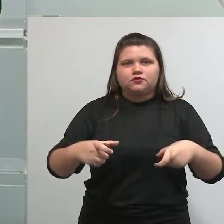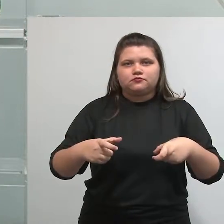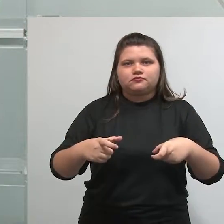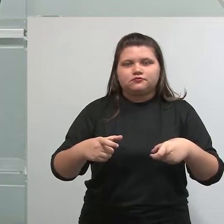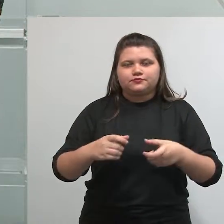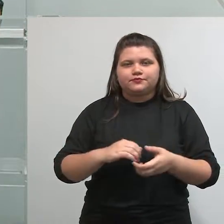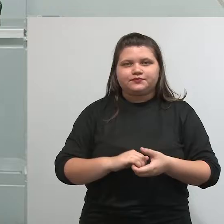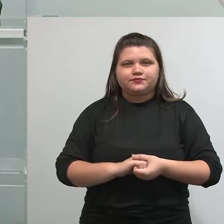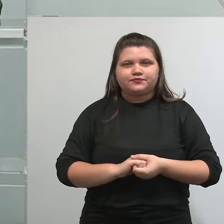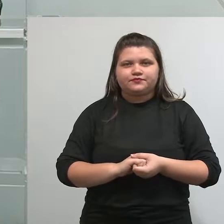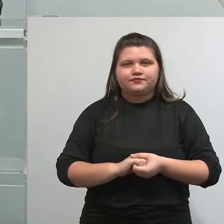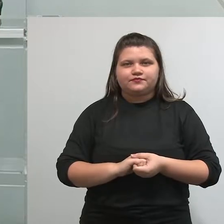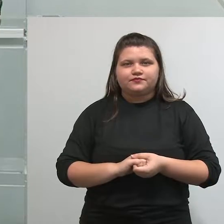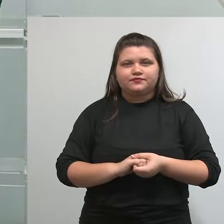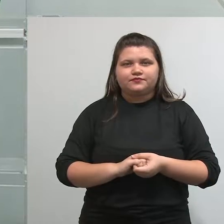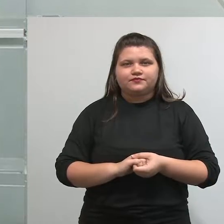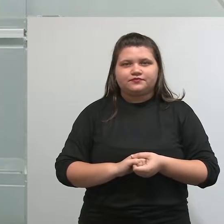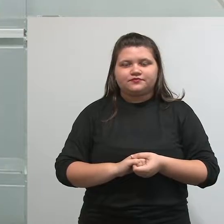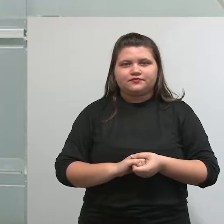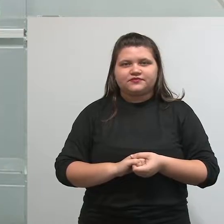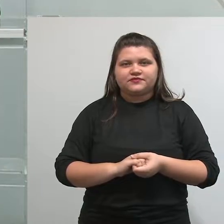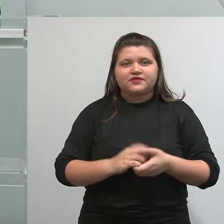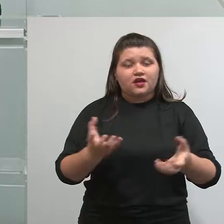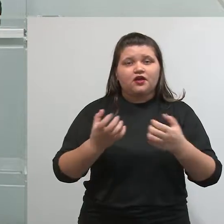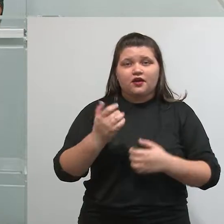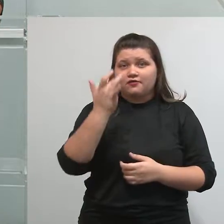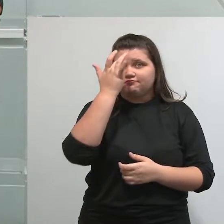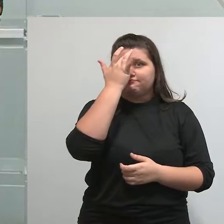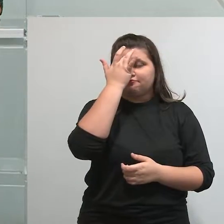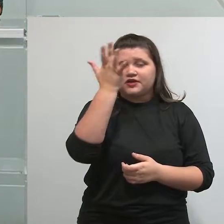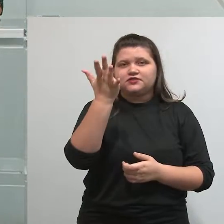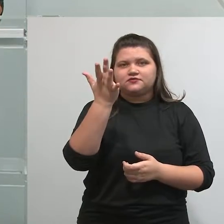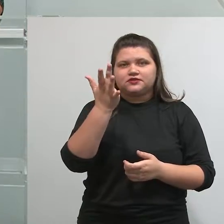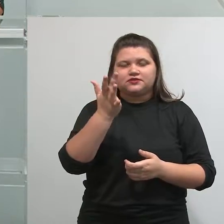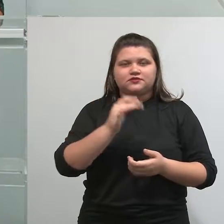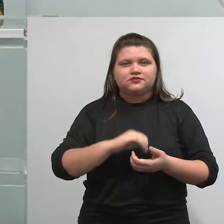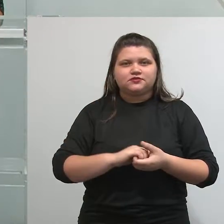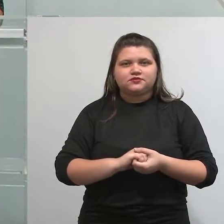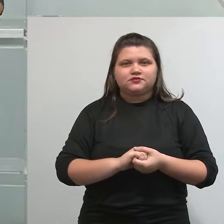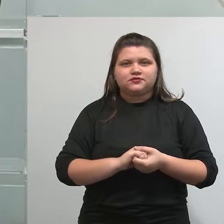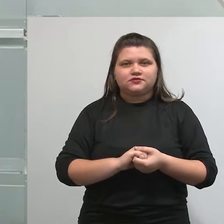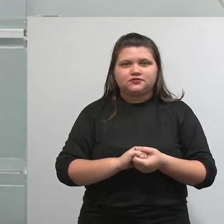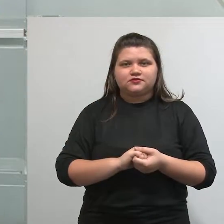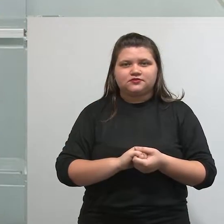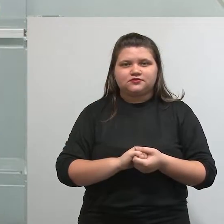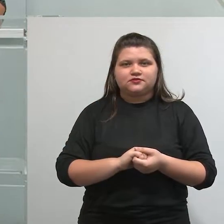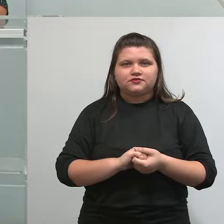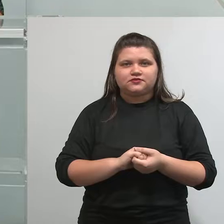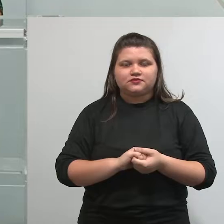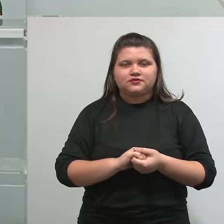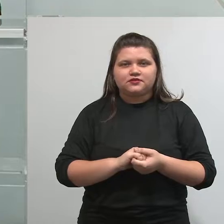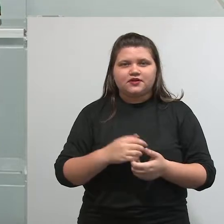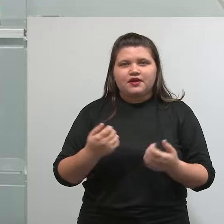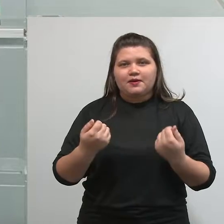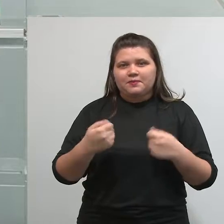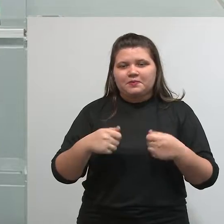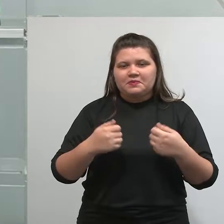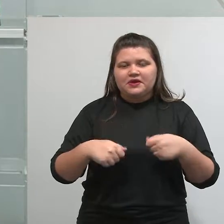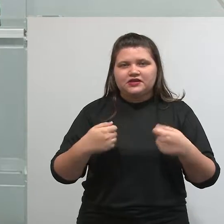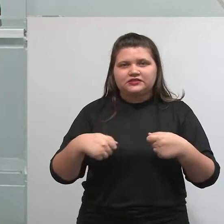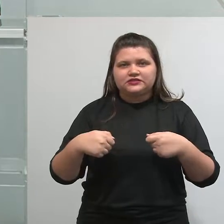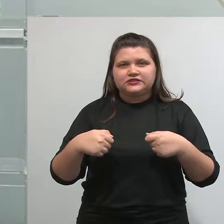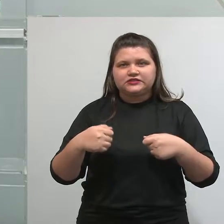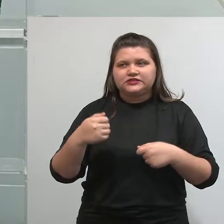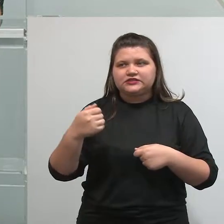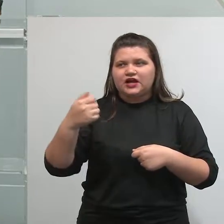que eu acho mais fácil. Então, a gente vai estar falando de uma necessidade de você desconstruir o seu